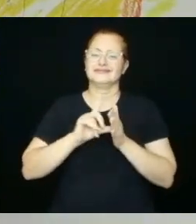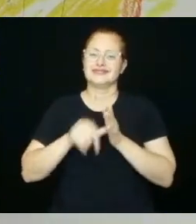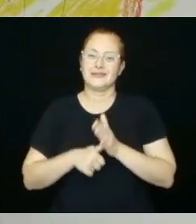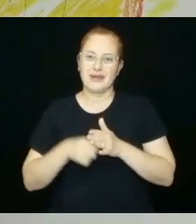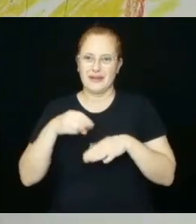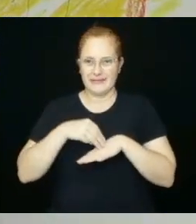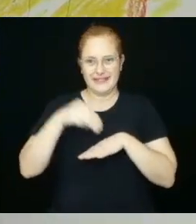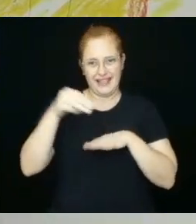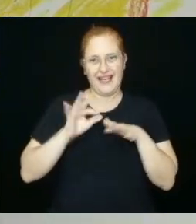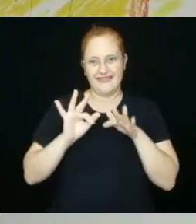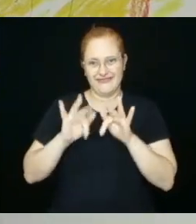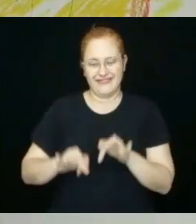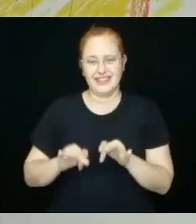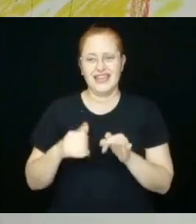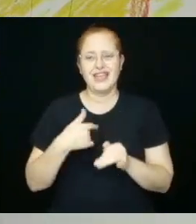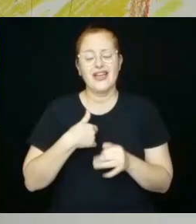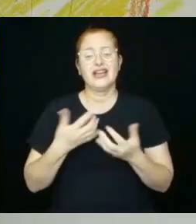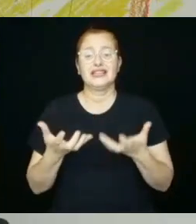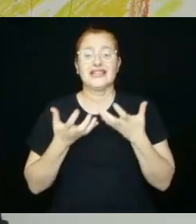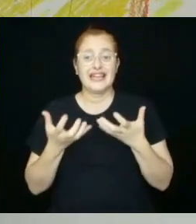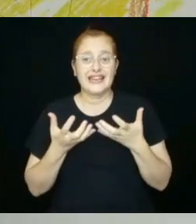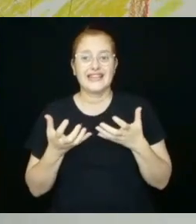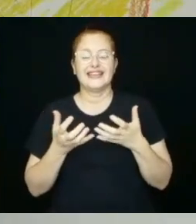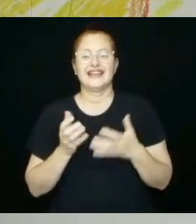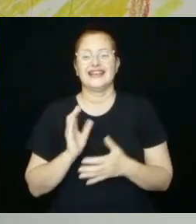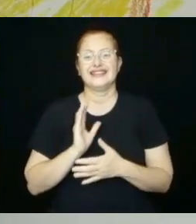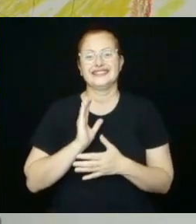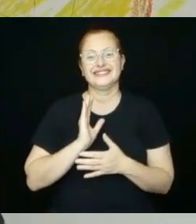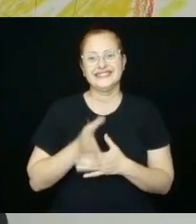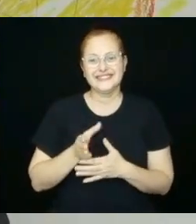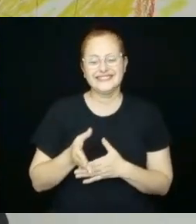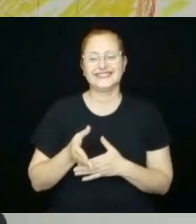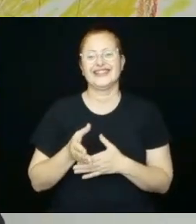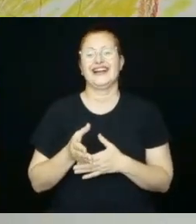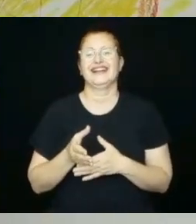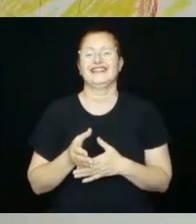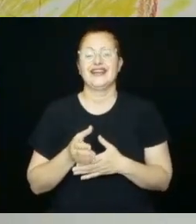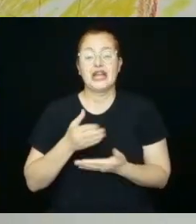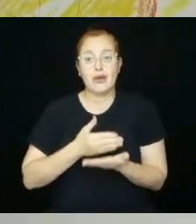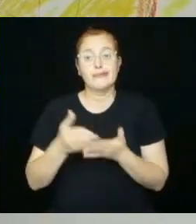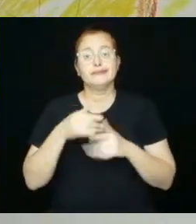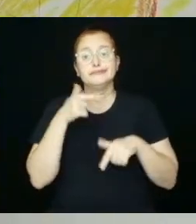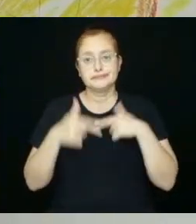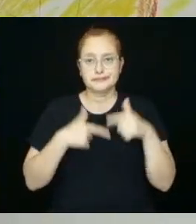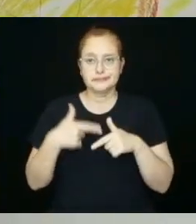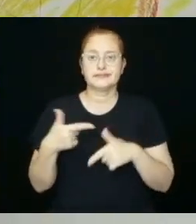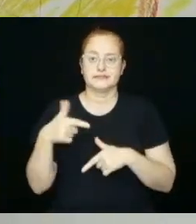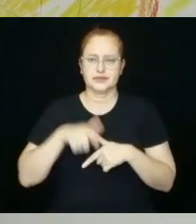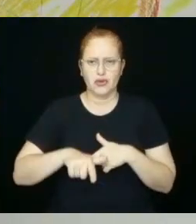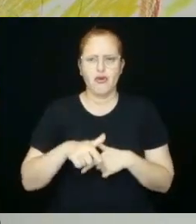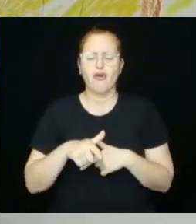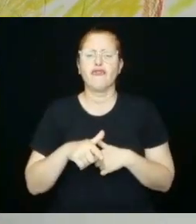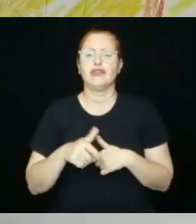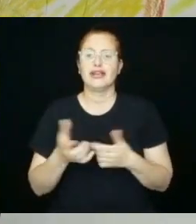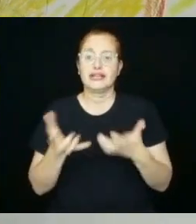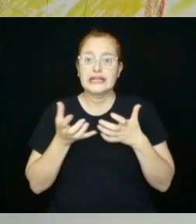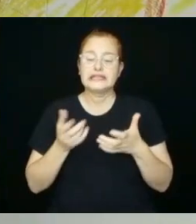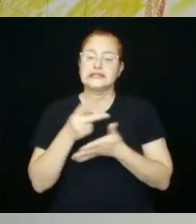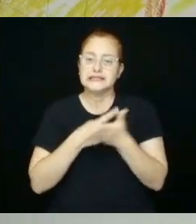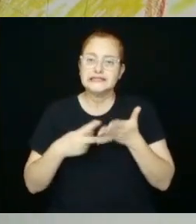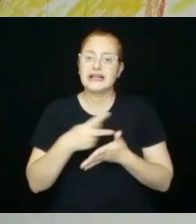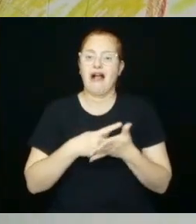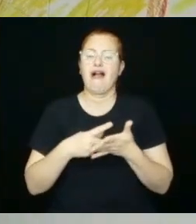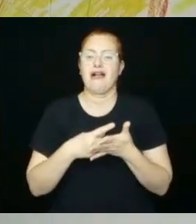pós-mestrado, mas já estava já estava recarregando as baterias para a gente começar a trabalhar de novo, assim, muita vontade de desenhar.